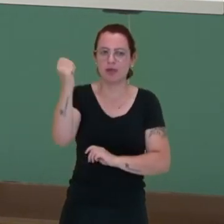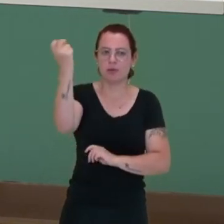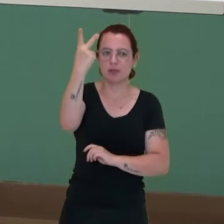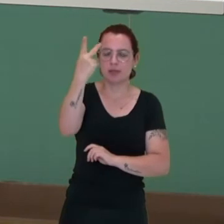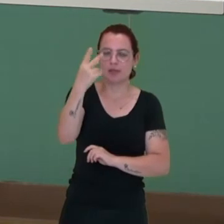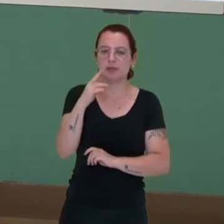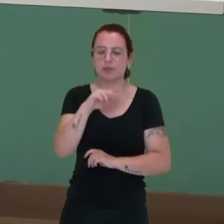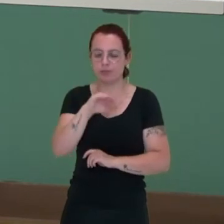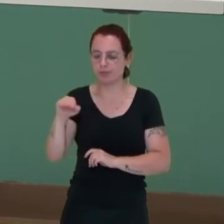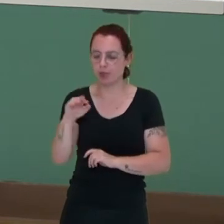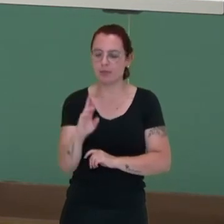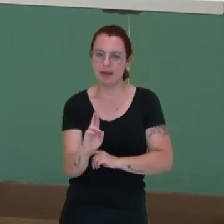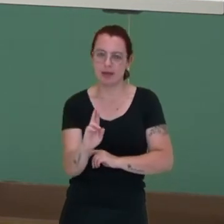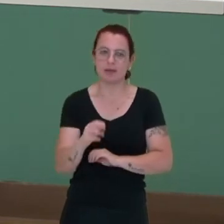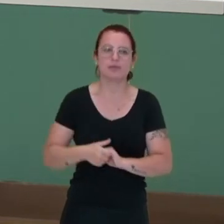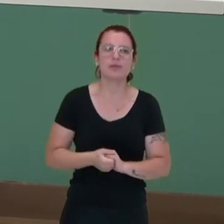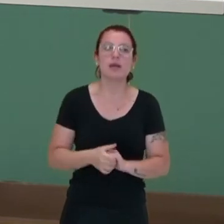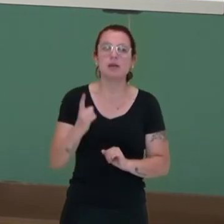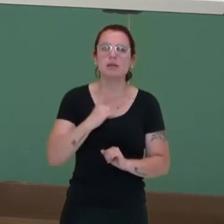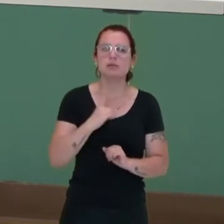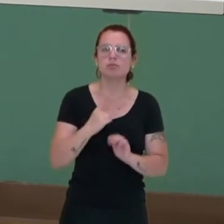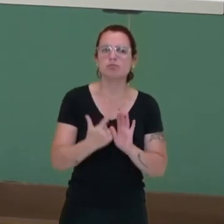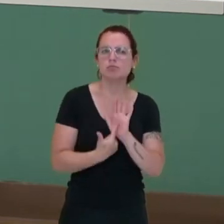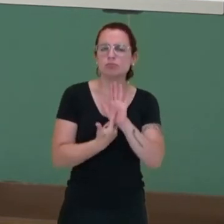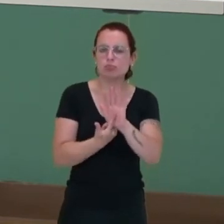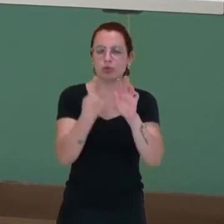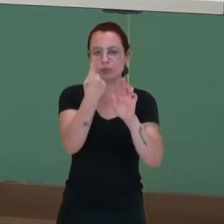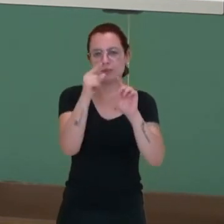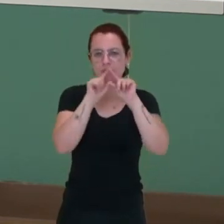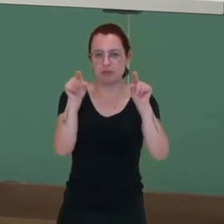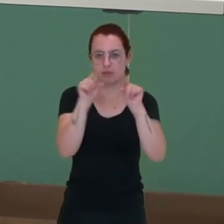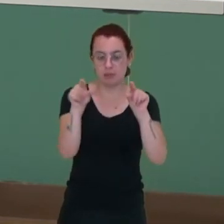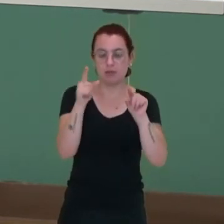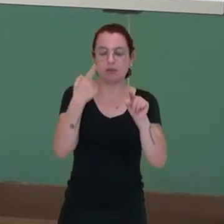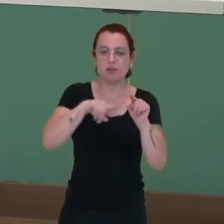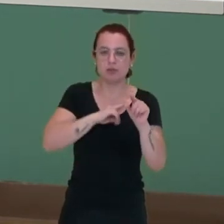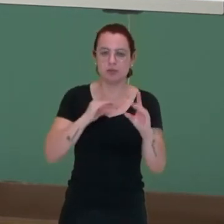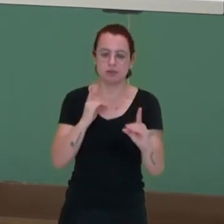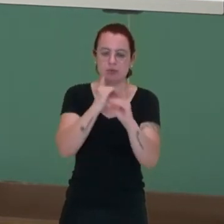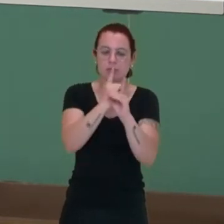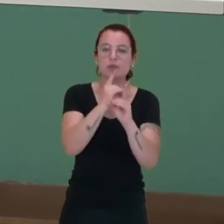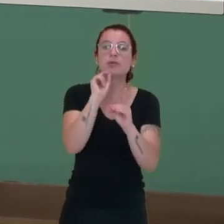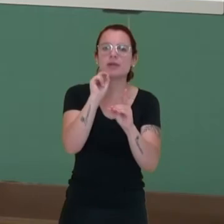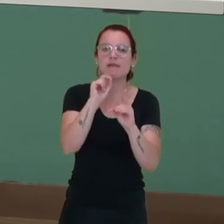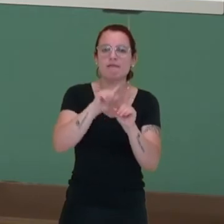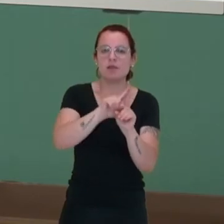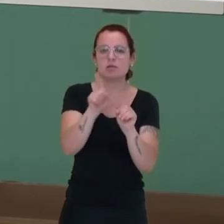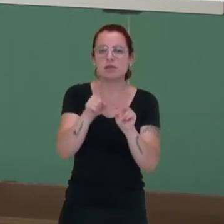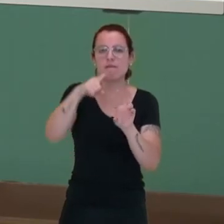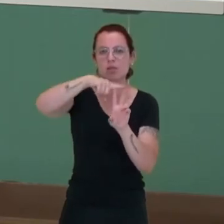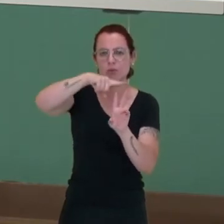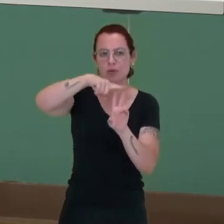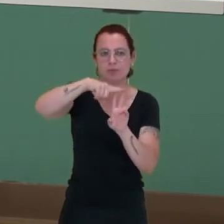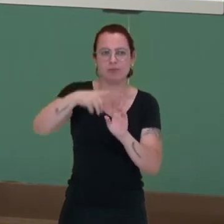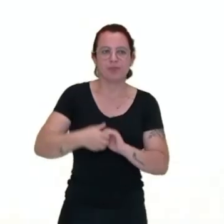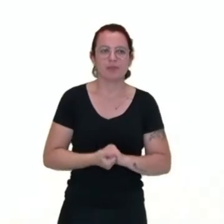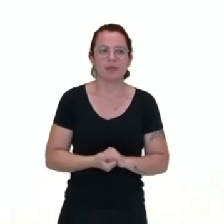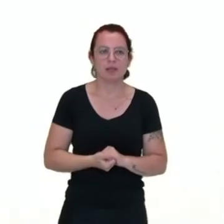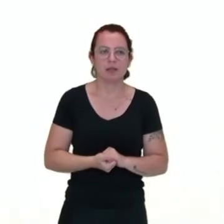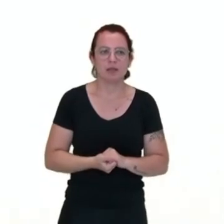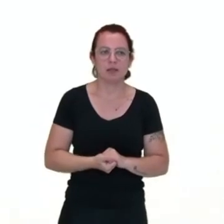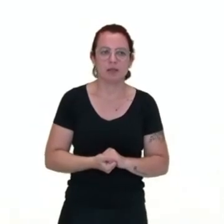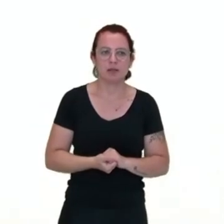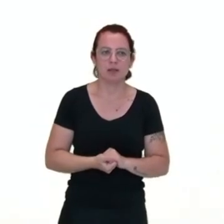por essa expressão, em que você tem, nesse caso, uma velocidade vetorial, certo?